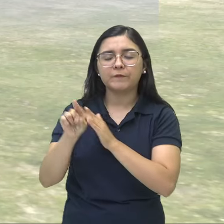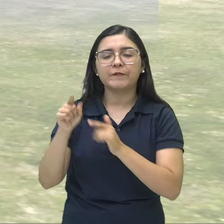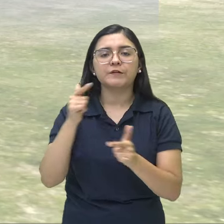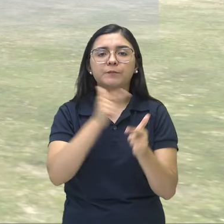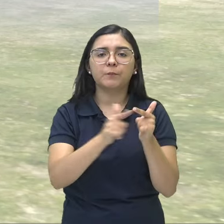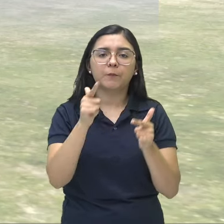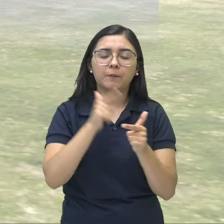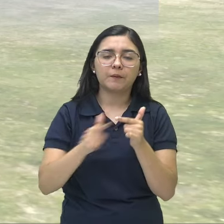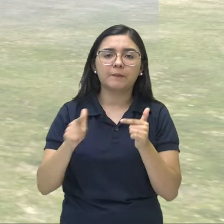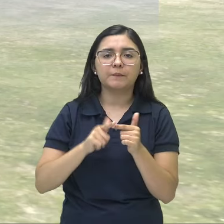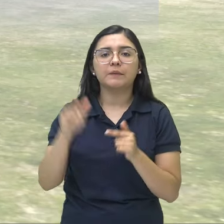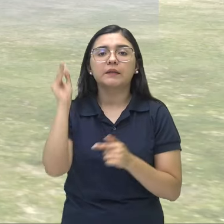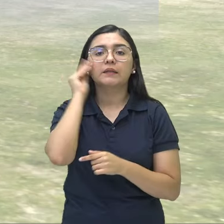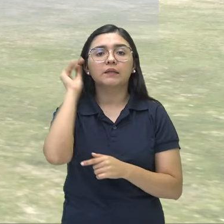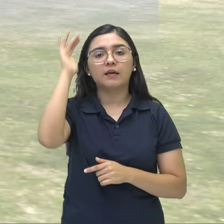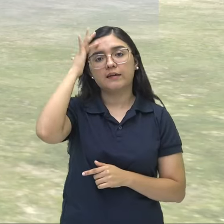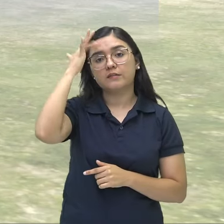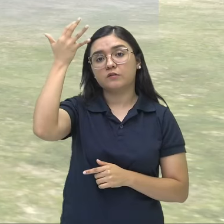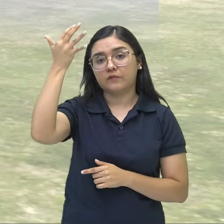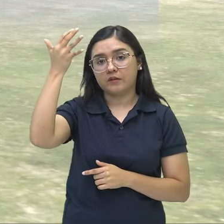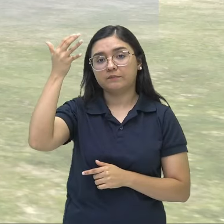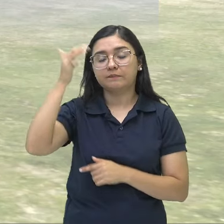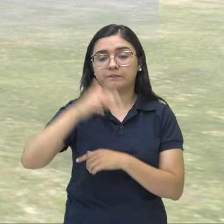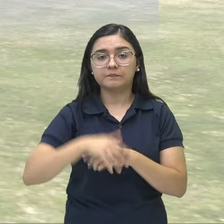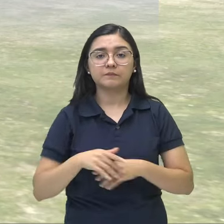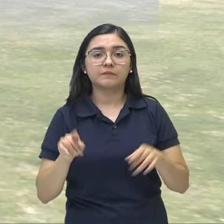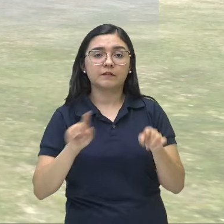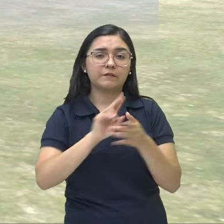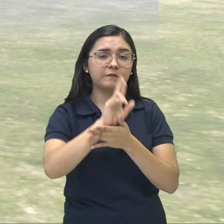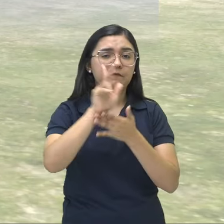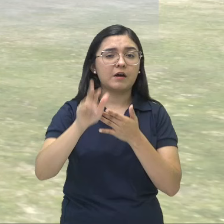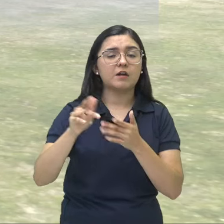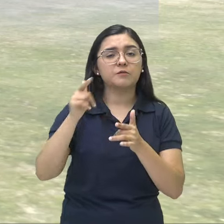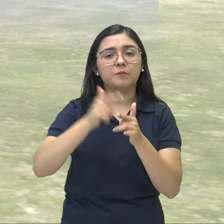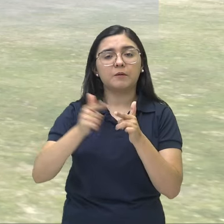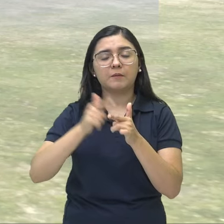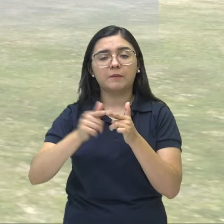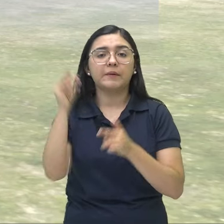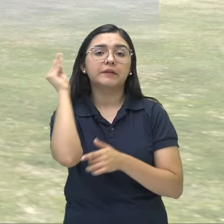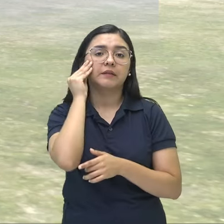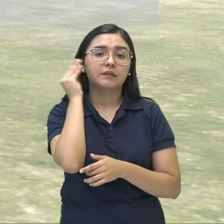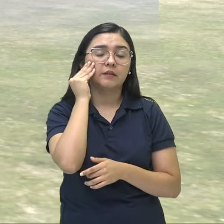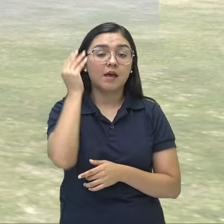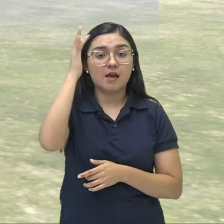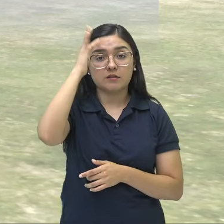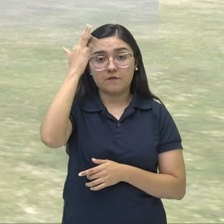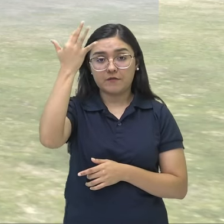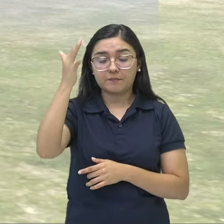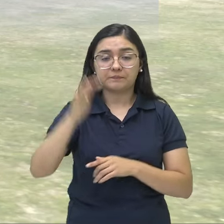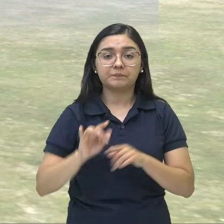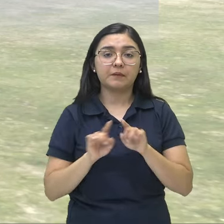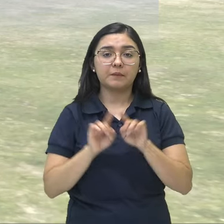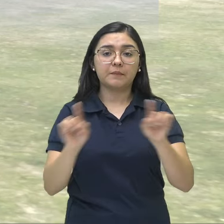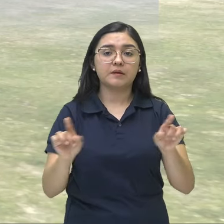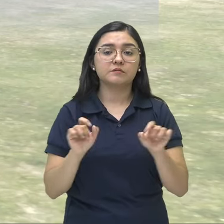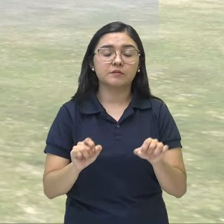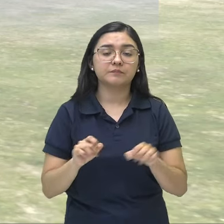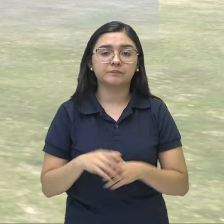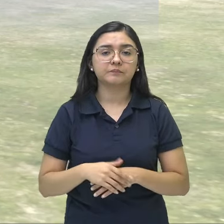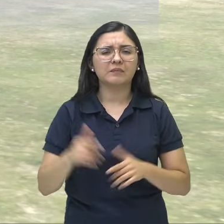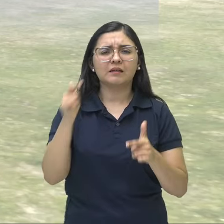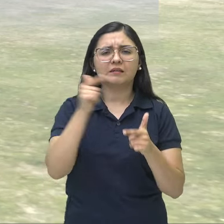problemas para tentar ser solucionado, de vários problemas para eles tentarem resolver. Né? Então, mais para que